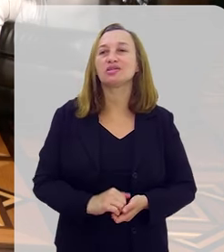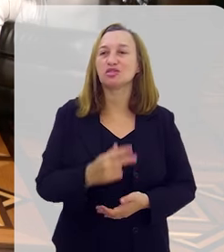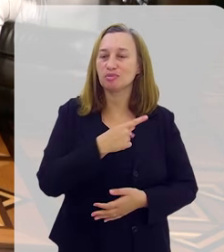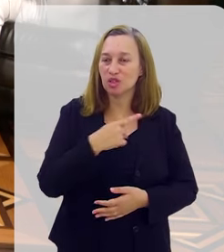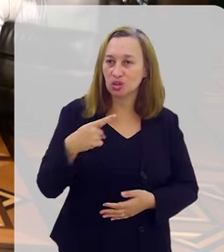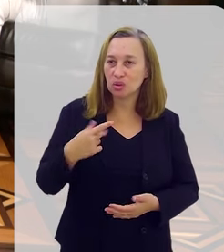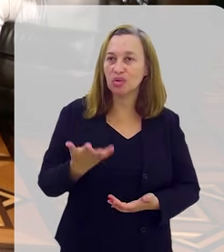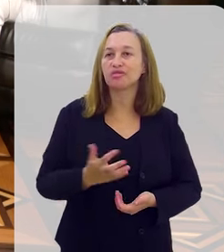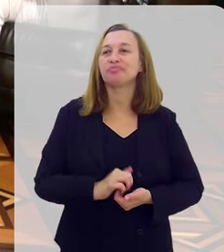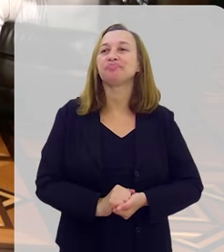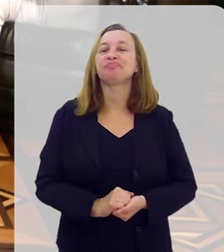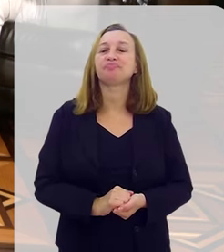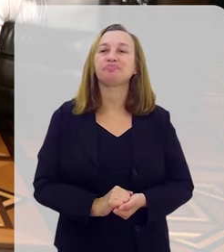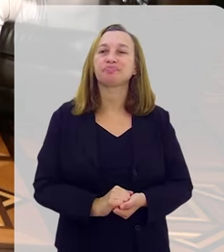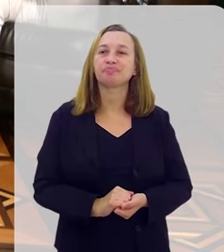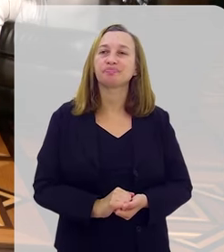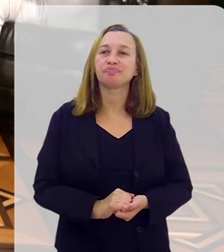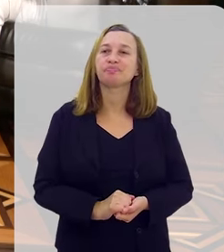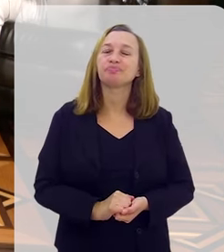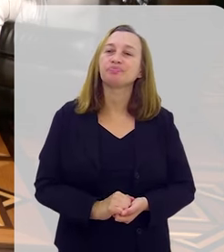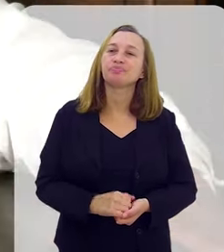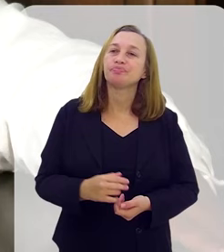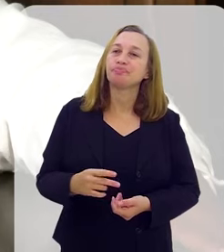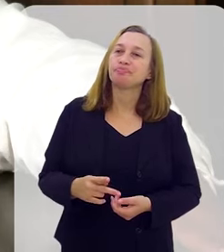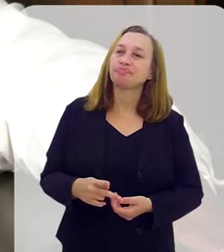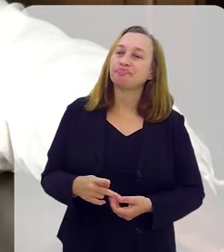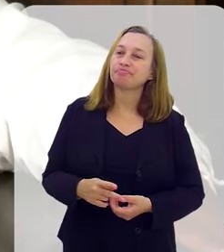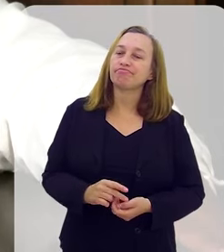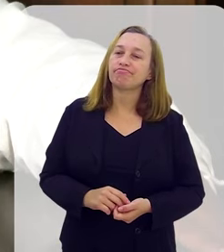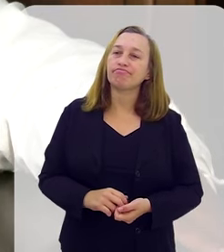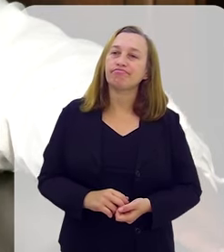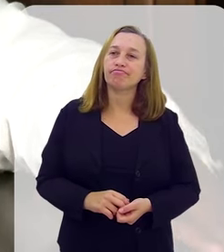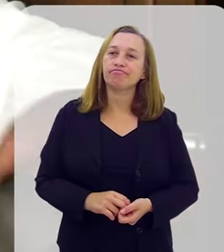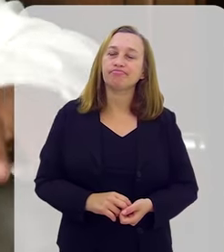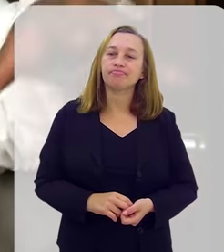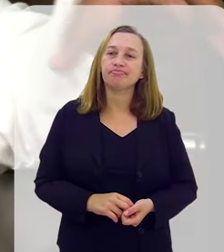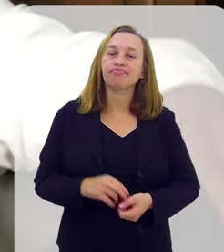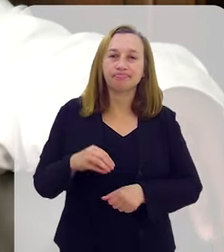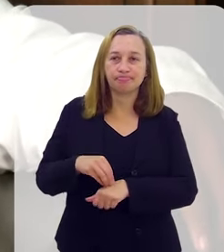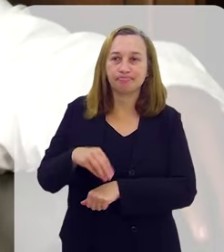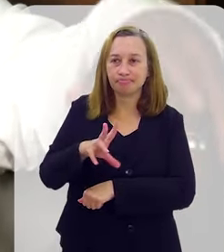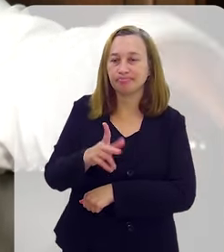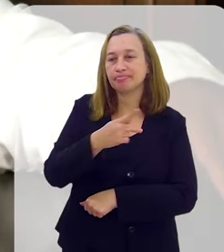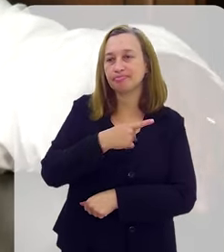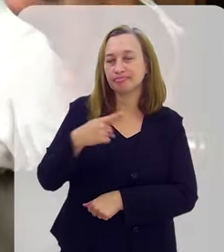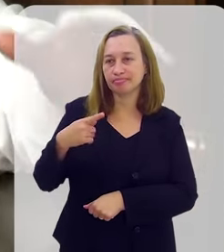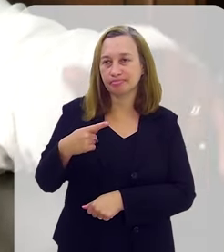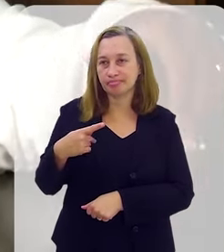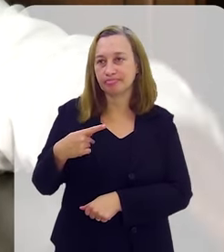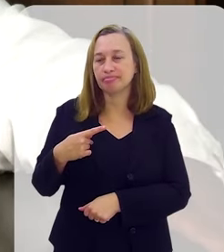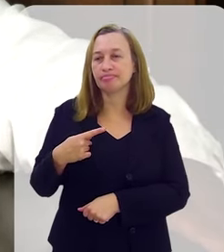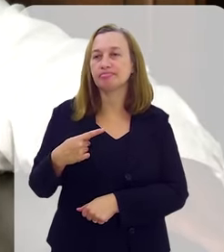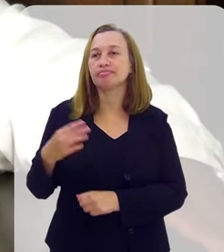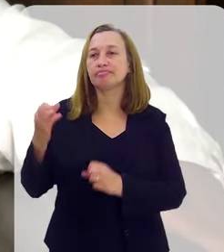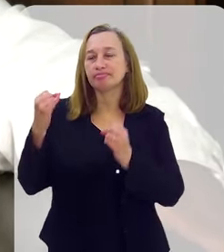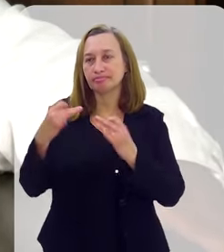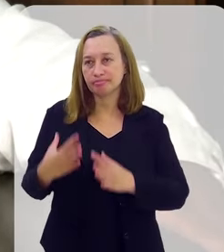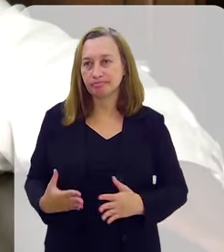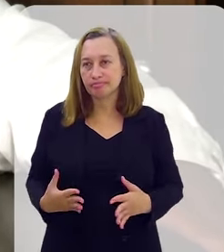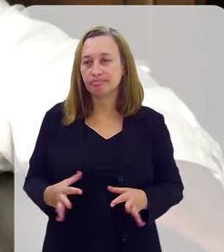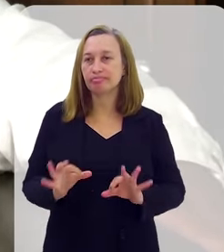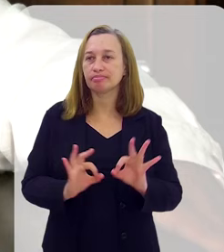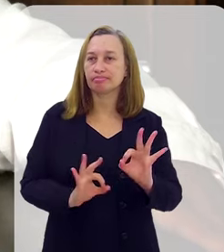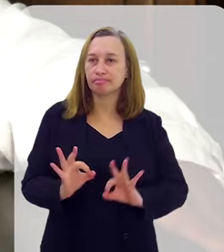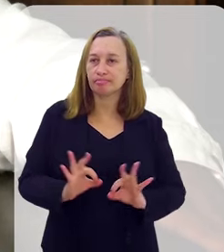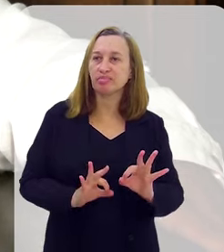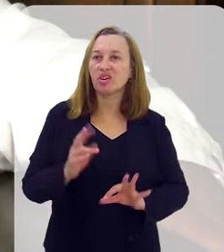Silas Malafaia, pastor Bruno Santos, são bênçãos na minha vida. E foi através dessa indicação que eu cheguei. Dona Alba me ligou, me explicou o